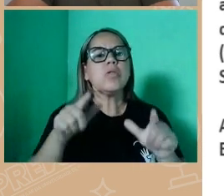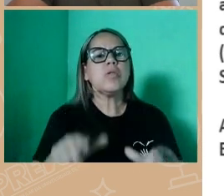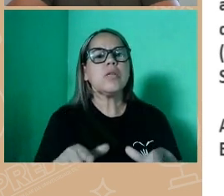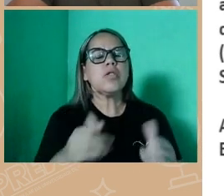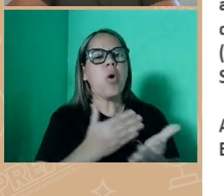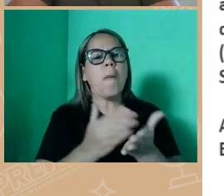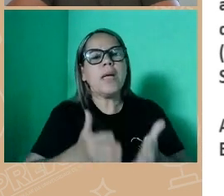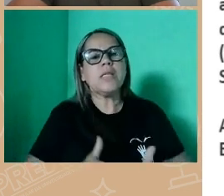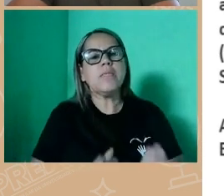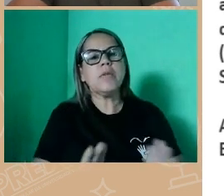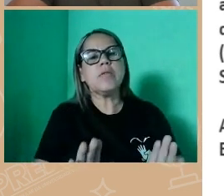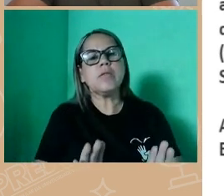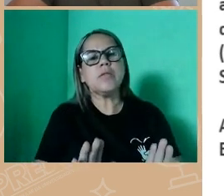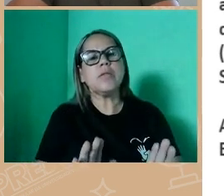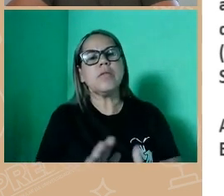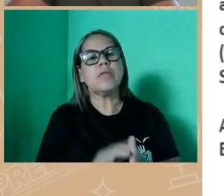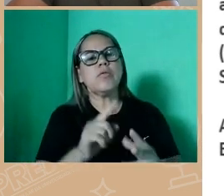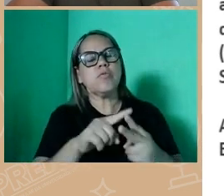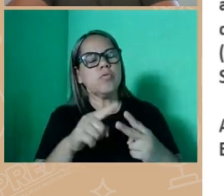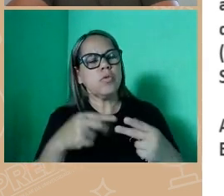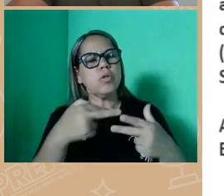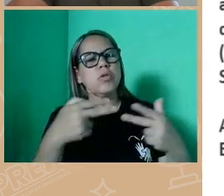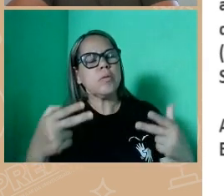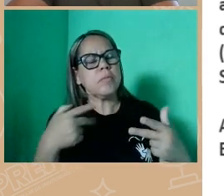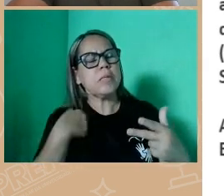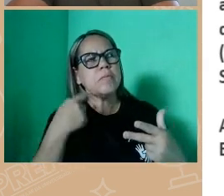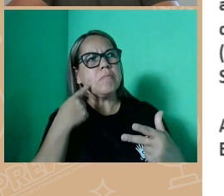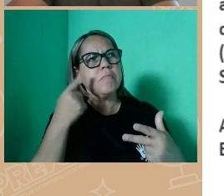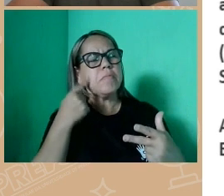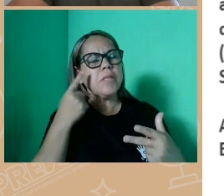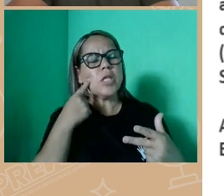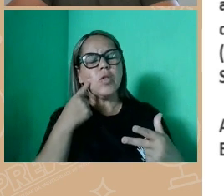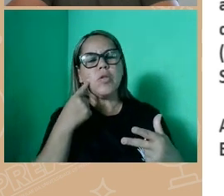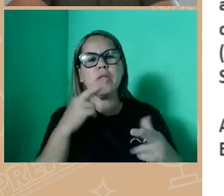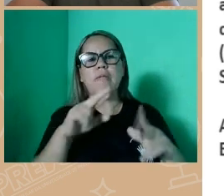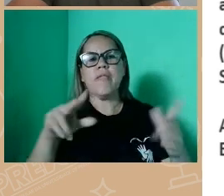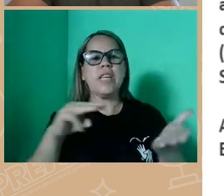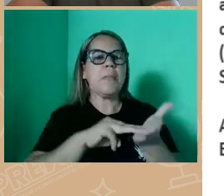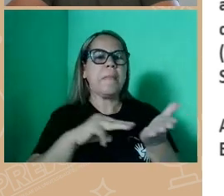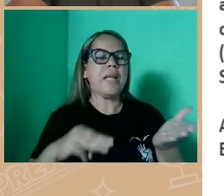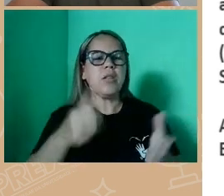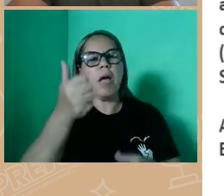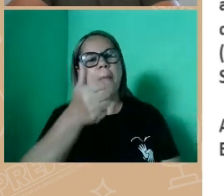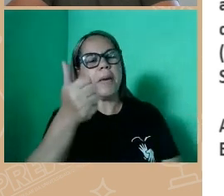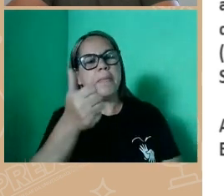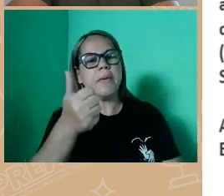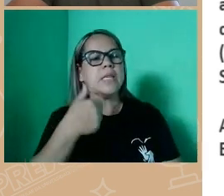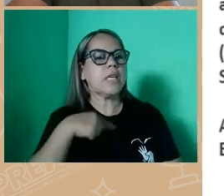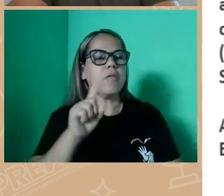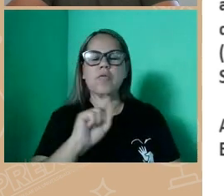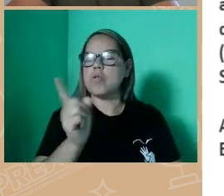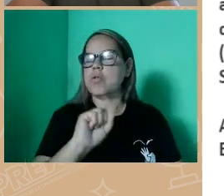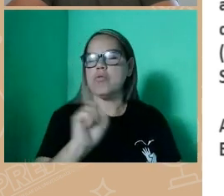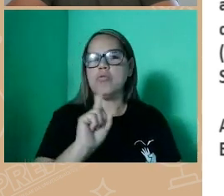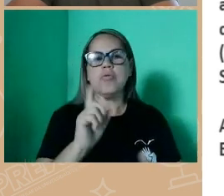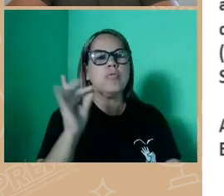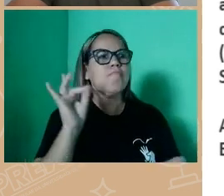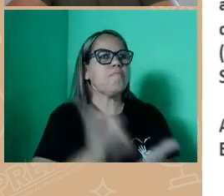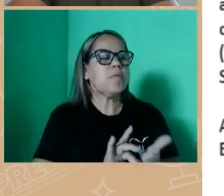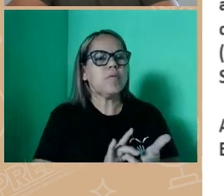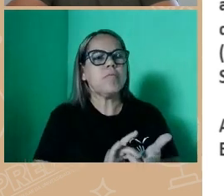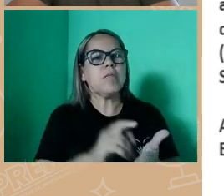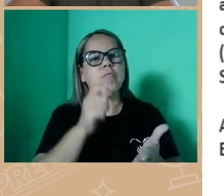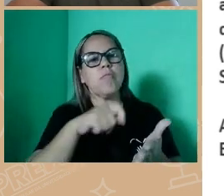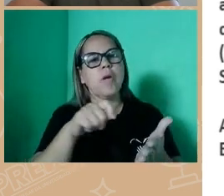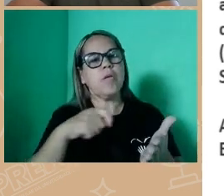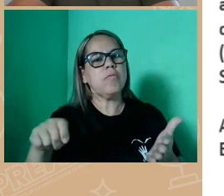duas considerações me levaram a adotar diferente método a primeira é que eu não sou propriamente um autor difunto